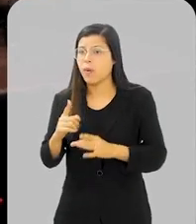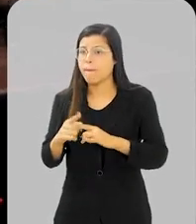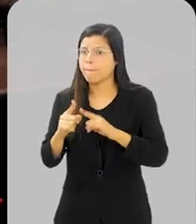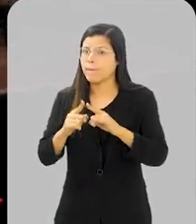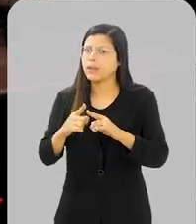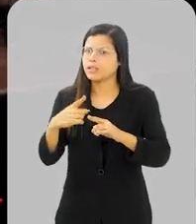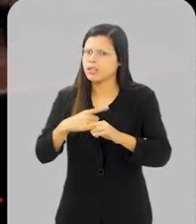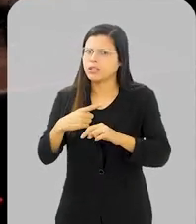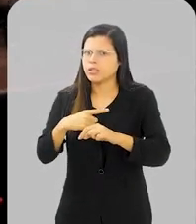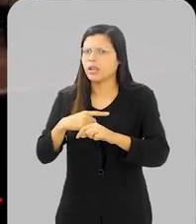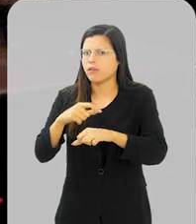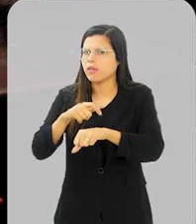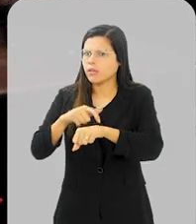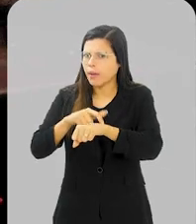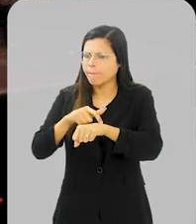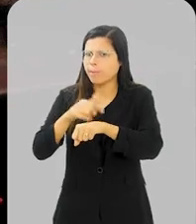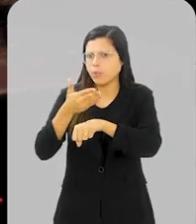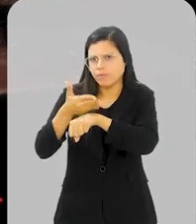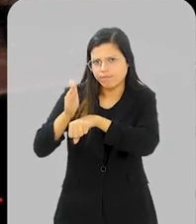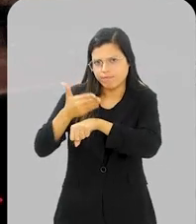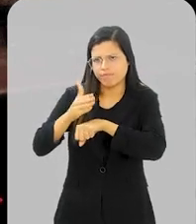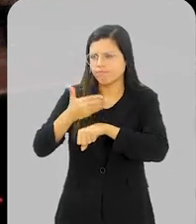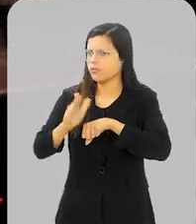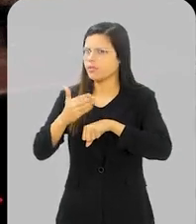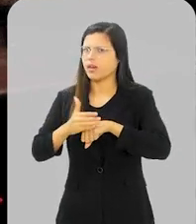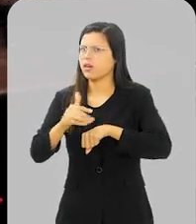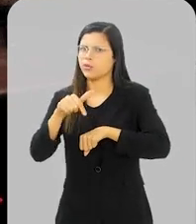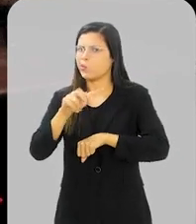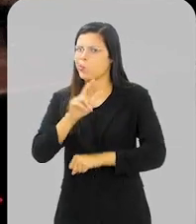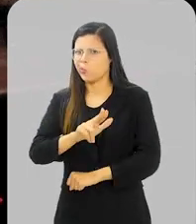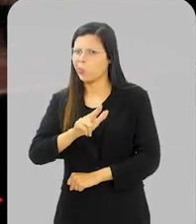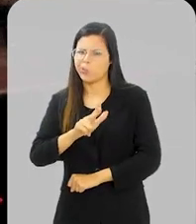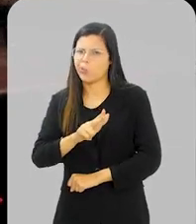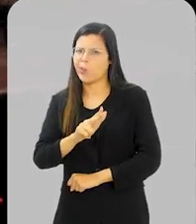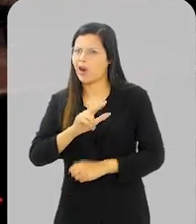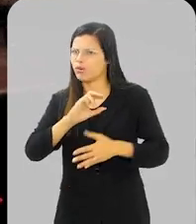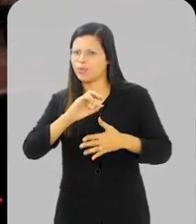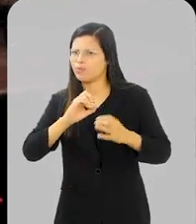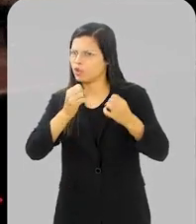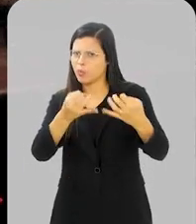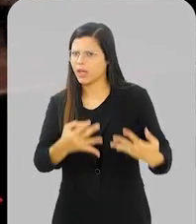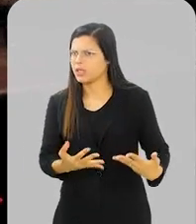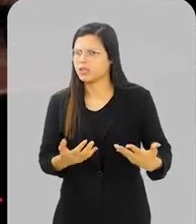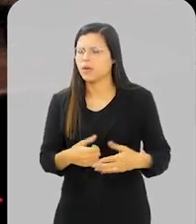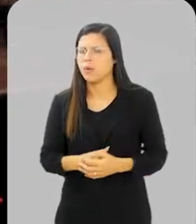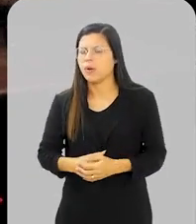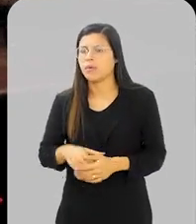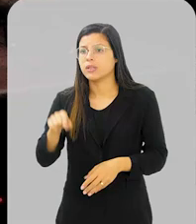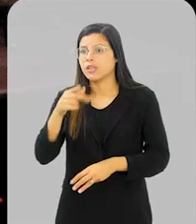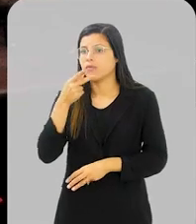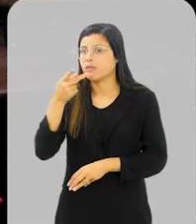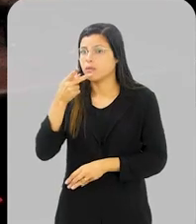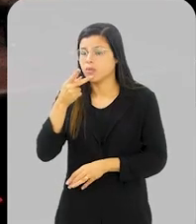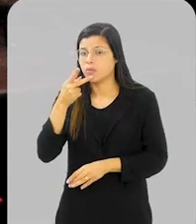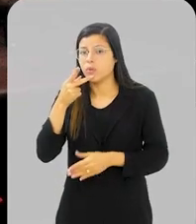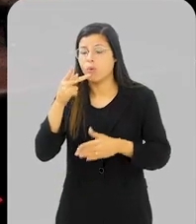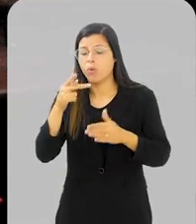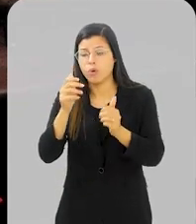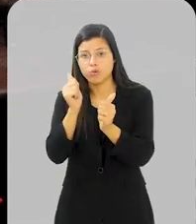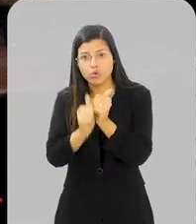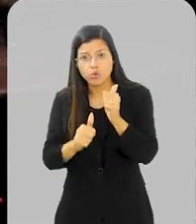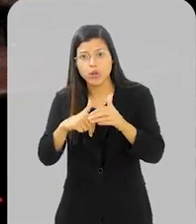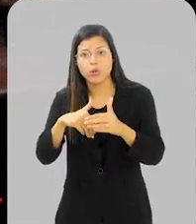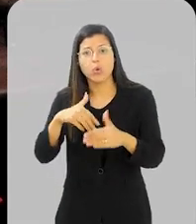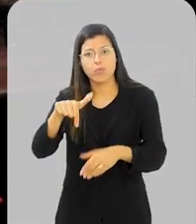treinar. Então, desculpe, eu acho que isso aí não é desculpa. E você citou, são jogadores que estão lá na